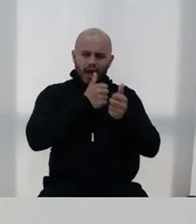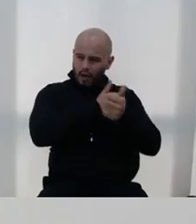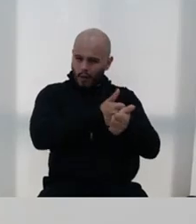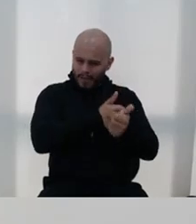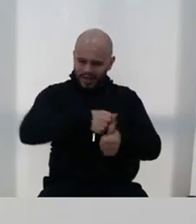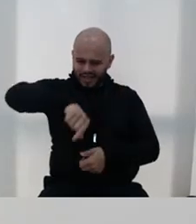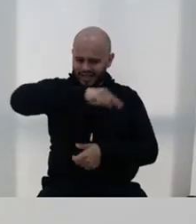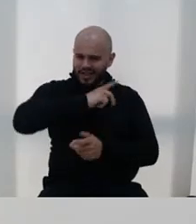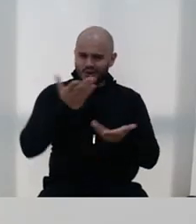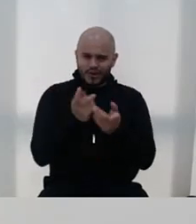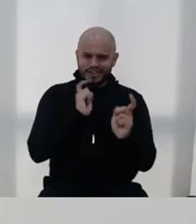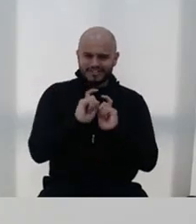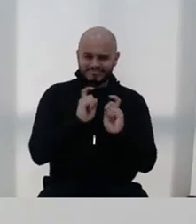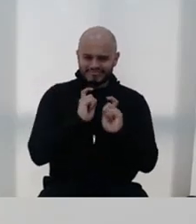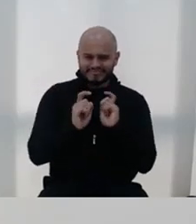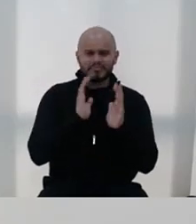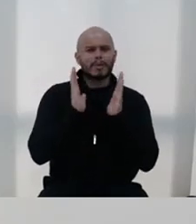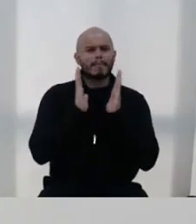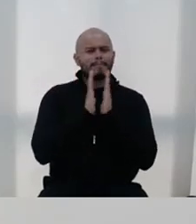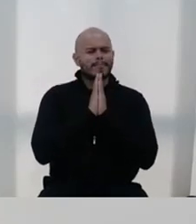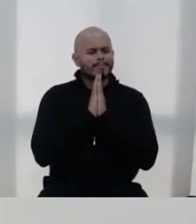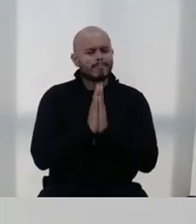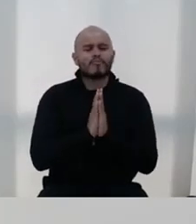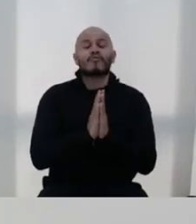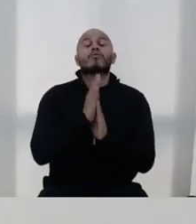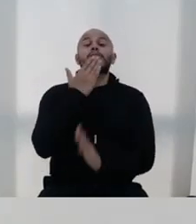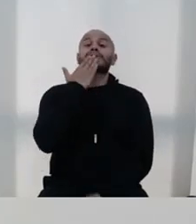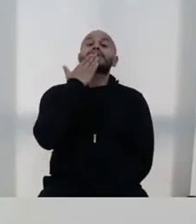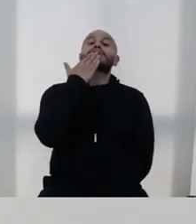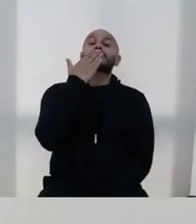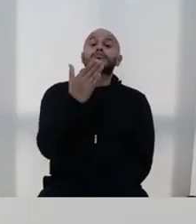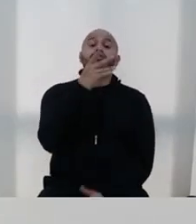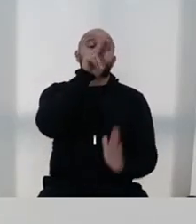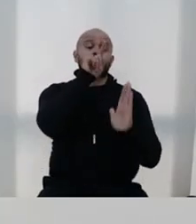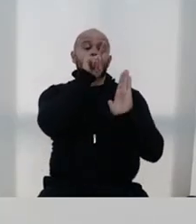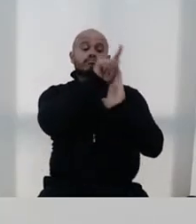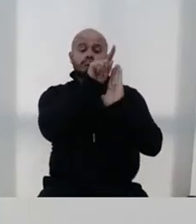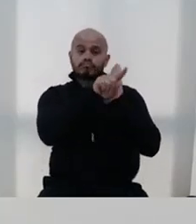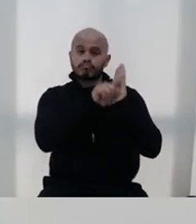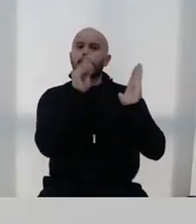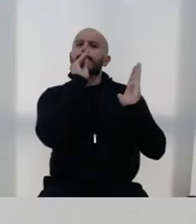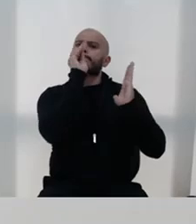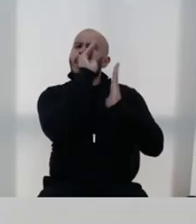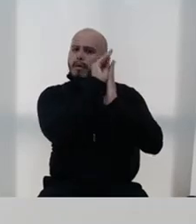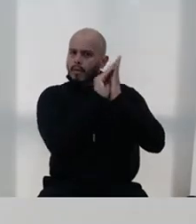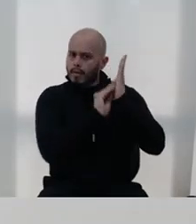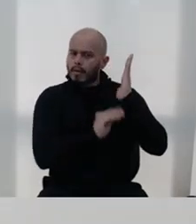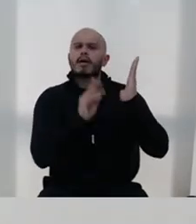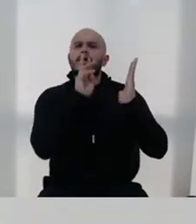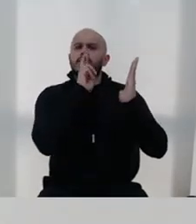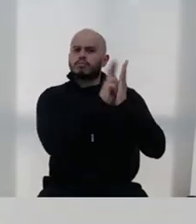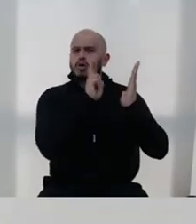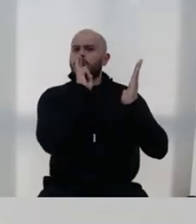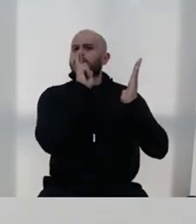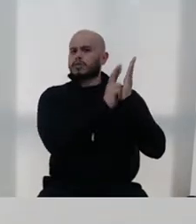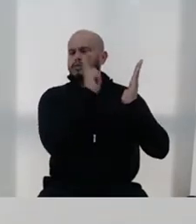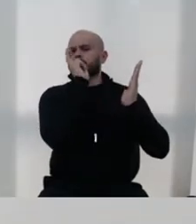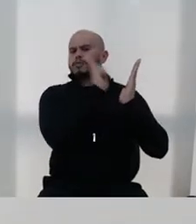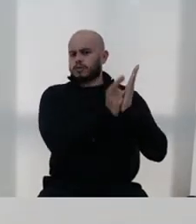Conselho, aqui reforçar aos coordenadores o pedido de resposta a esse questionário que foi encaminhado